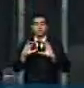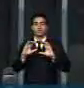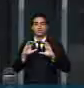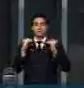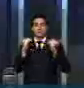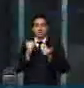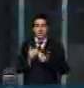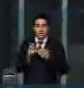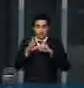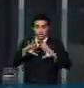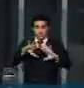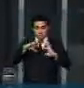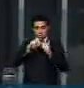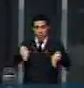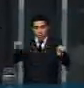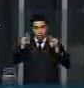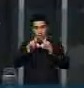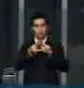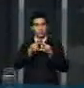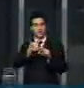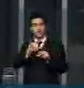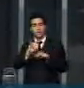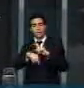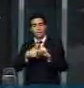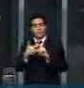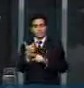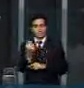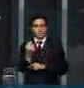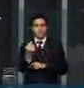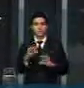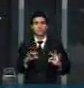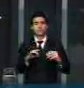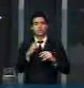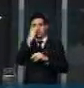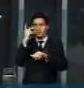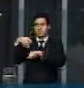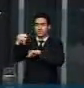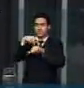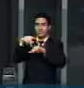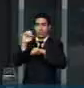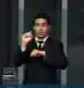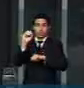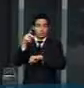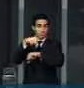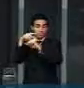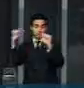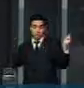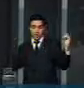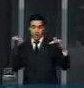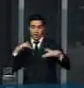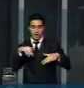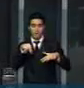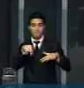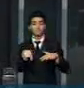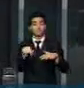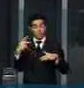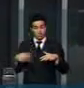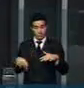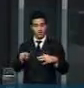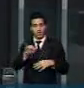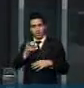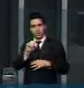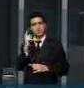das Conferências das Nações Unidas a Rio Mais 20, inclusive todos os representantes de mais de 80 países que aqui em nosso país estiveram